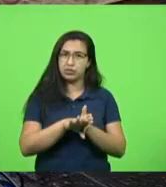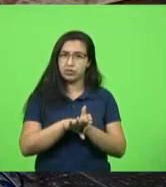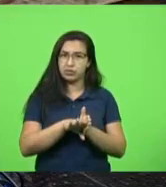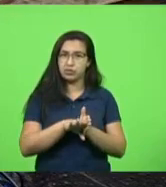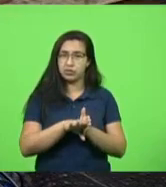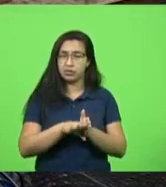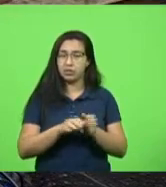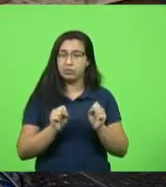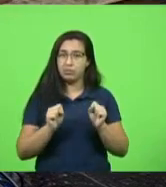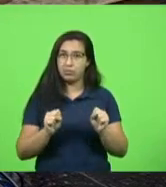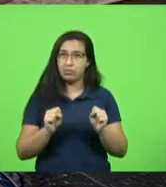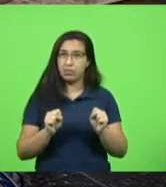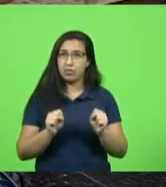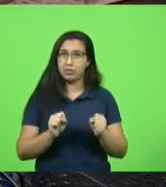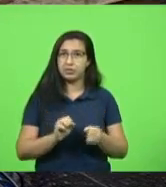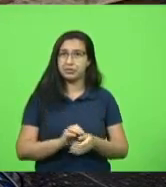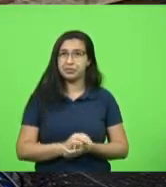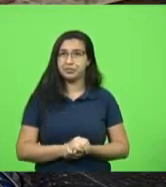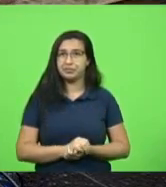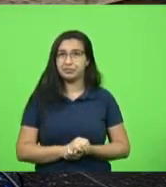não? Podem, não podem?